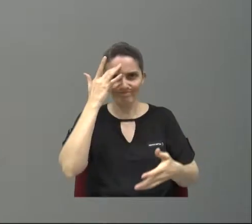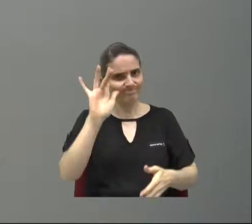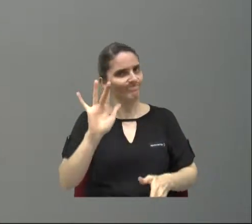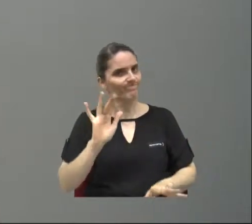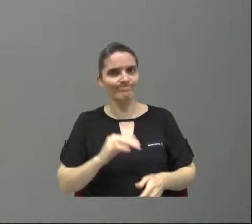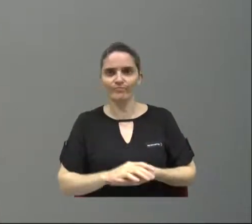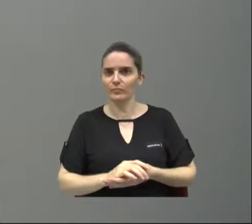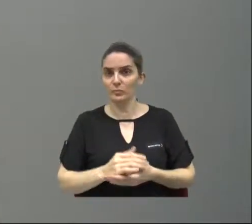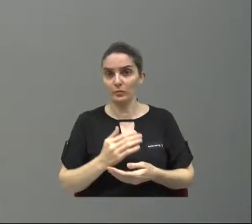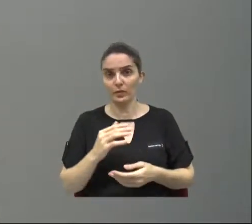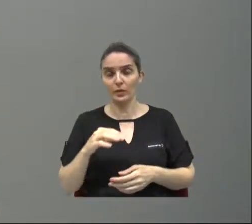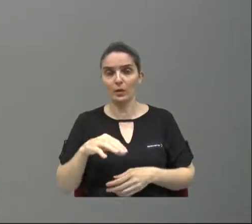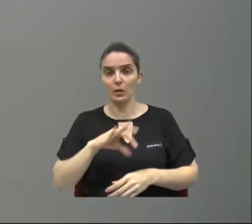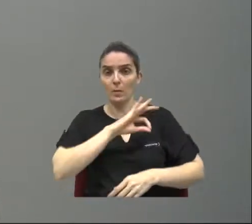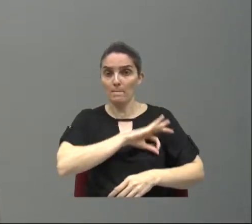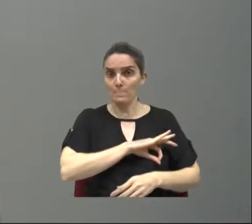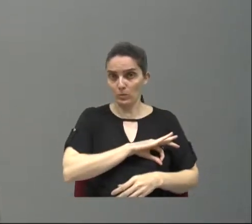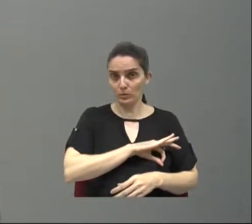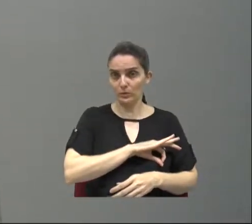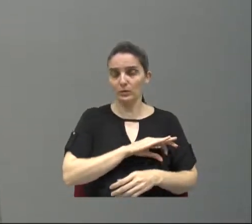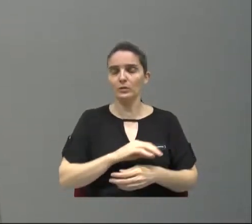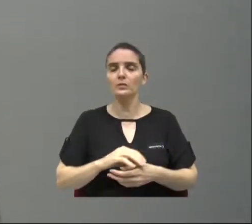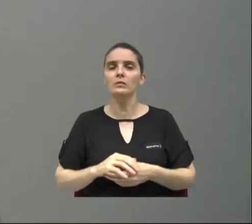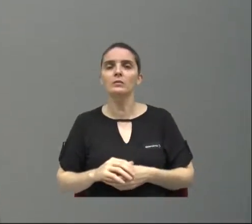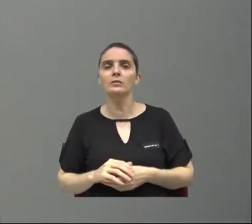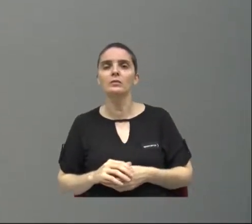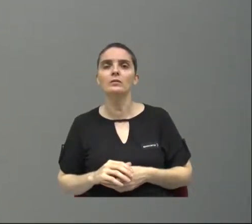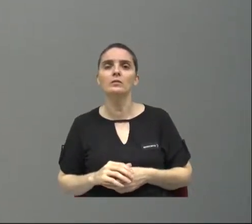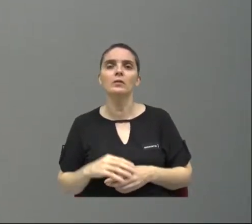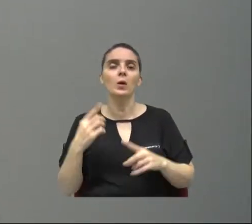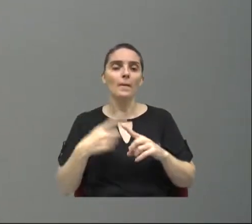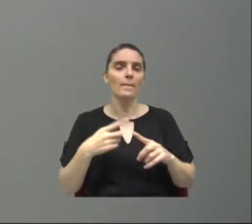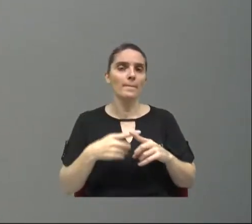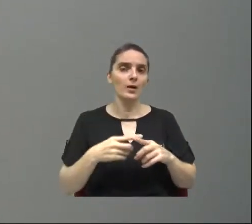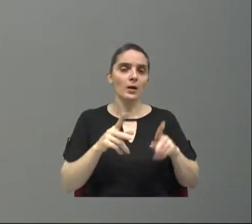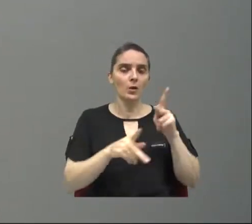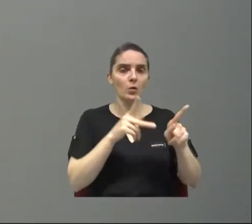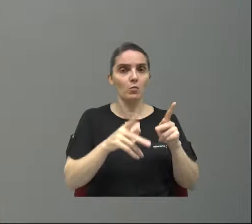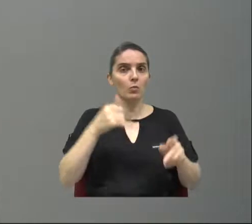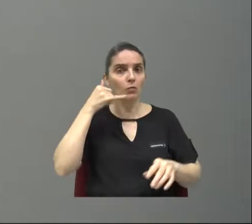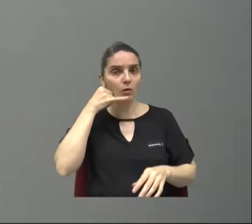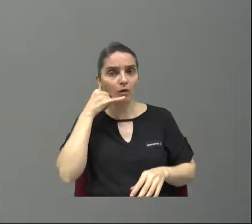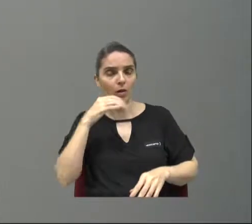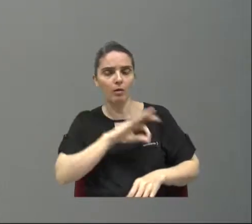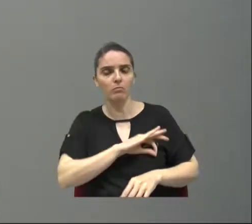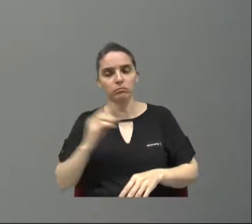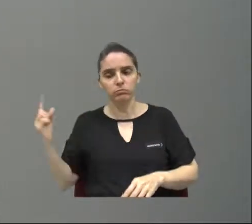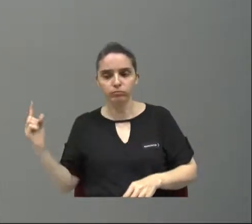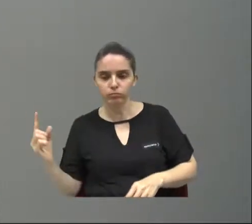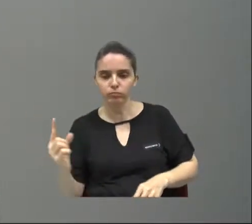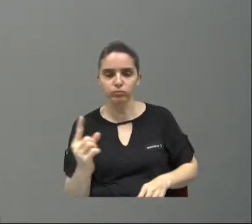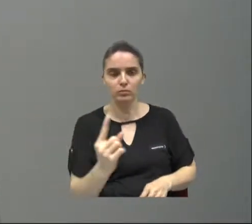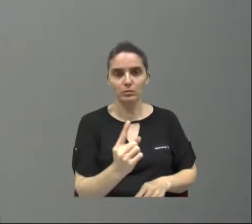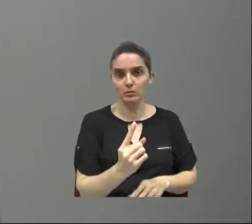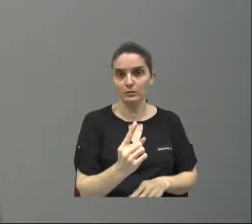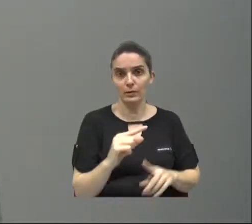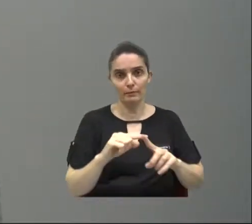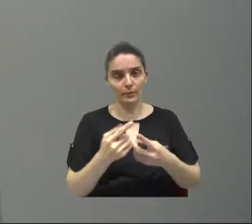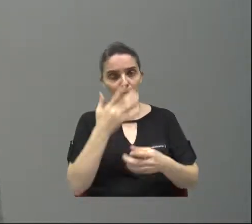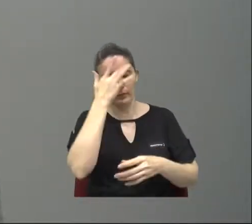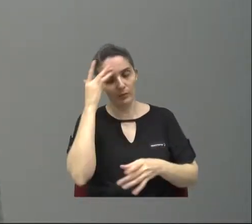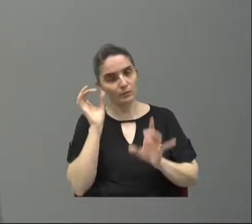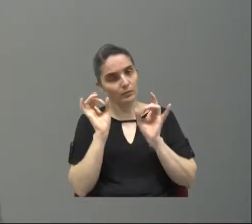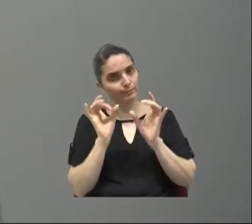Francisco Alves, porque todas as vezes que os moradores pediram, chegou no local, mas não foi um especialista. Então, esse